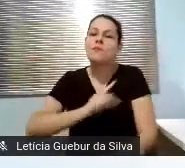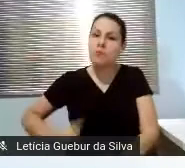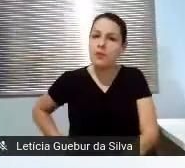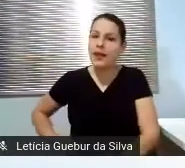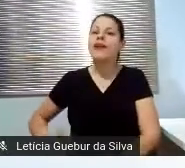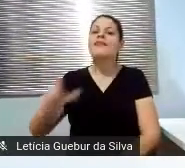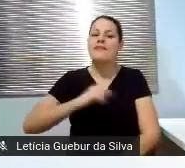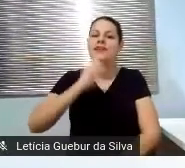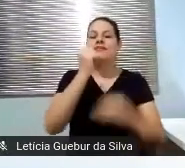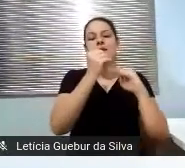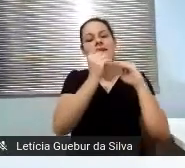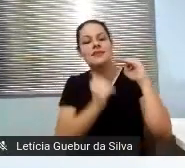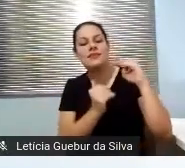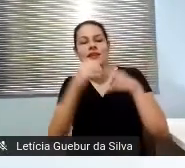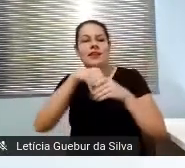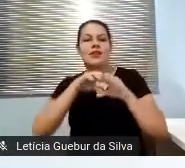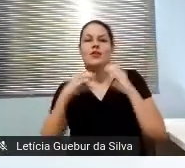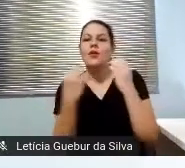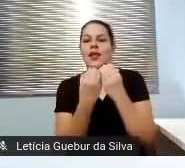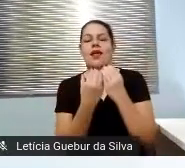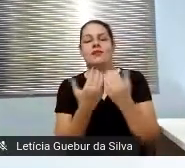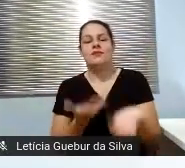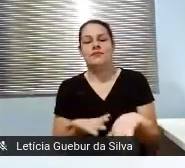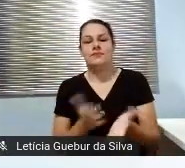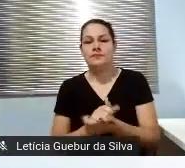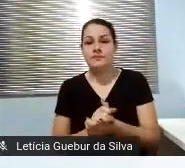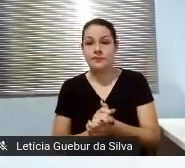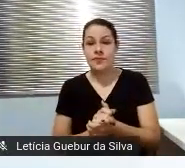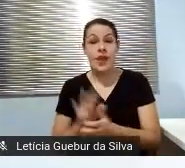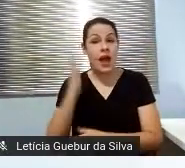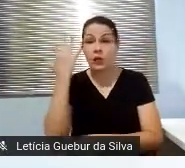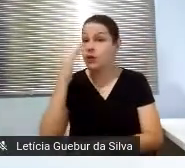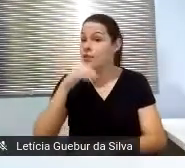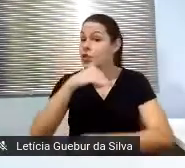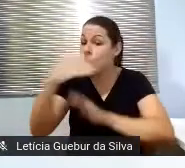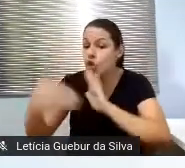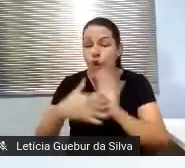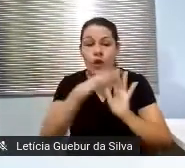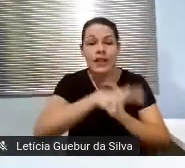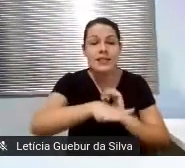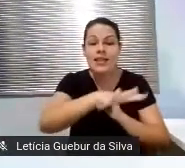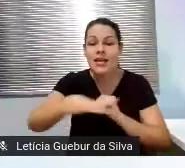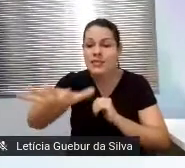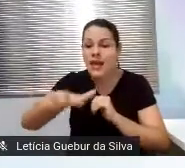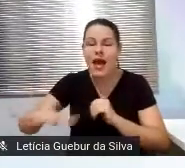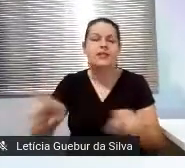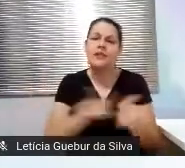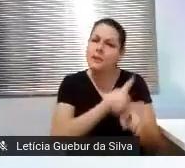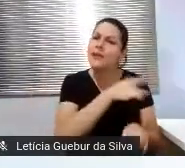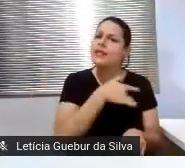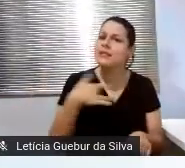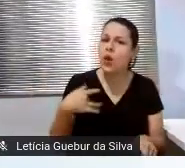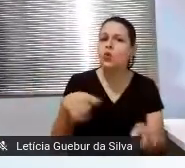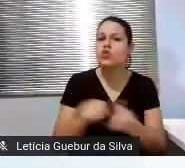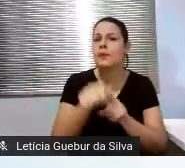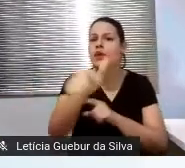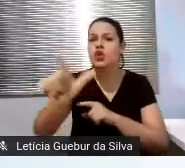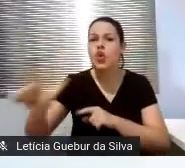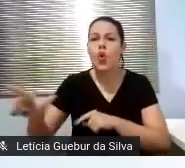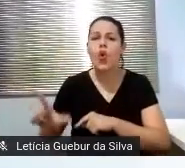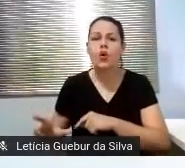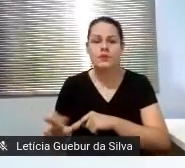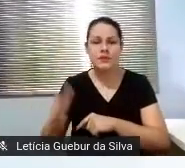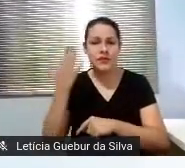Nacional por conta desses outros 2 grupos. Isso funciona na saúde, isso funciona em outros ambientes, com essa mesma bancada